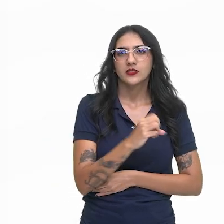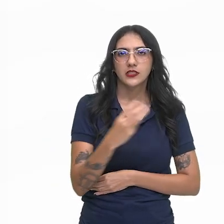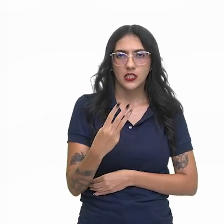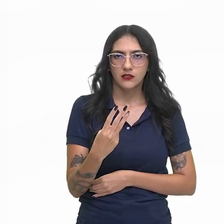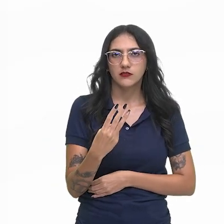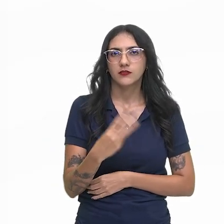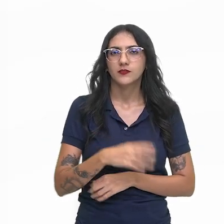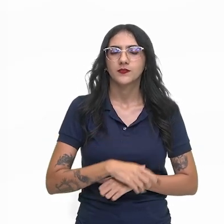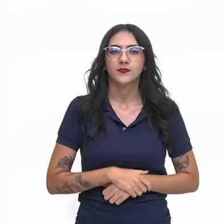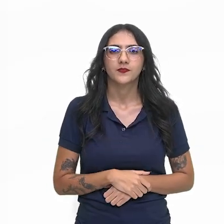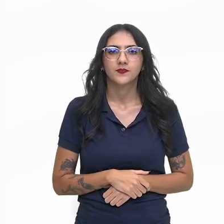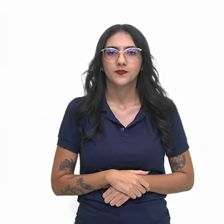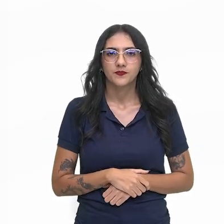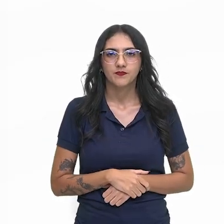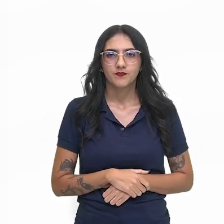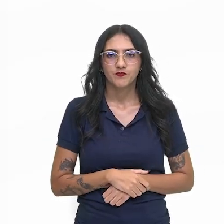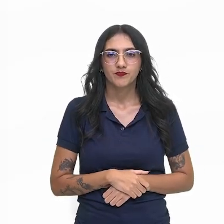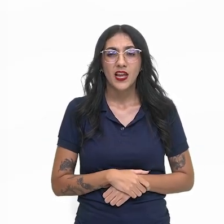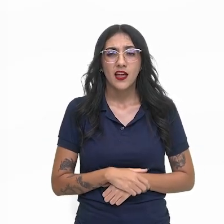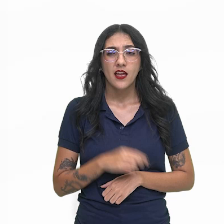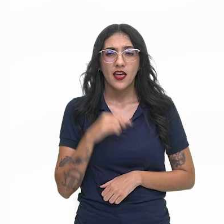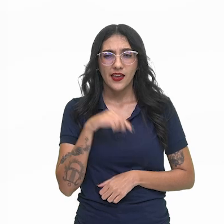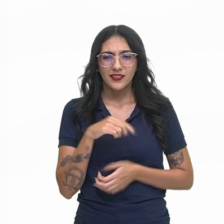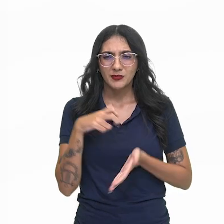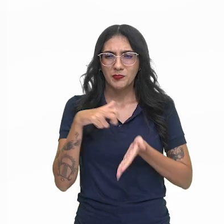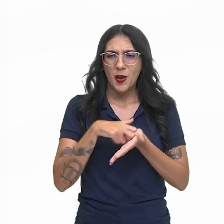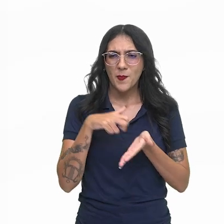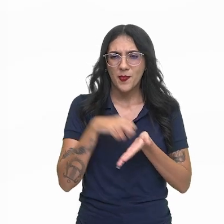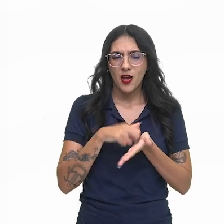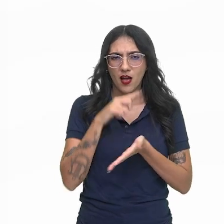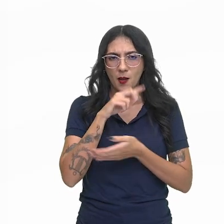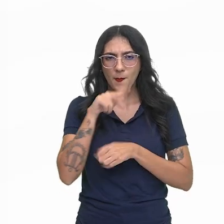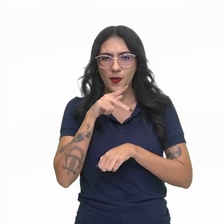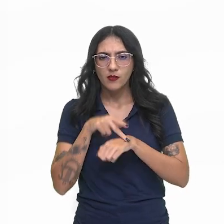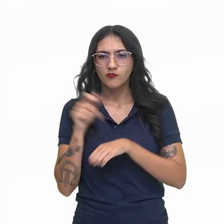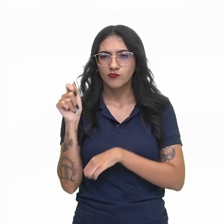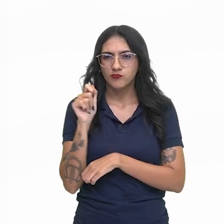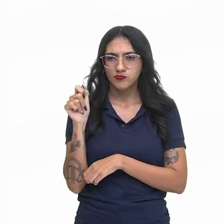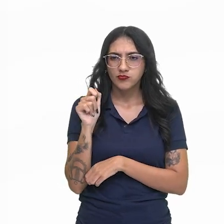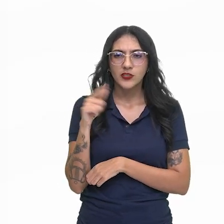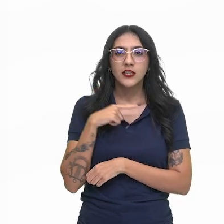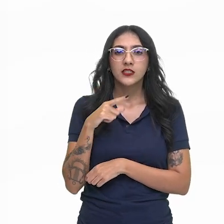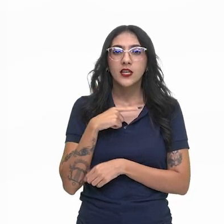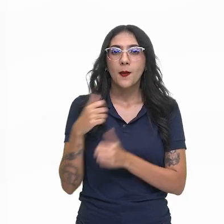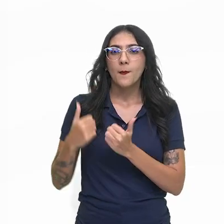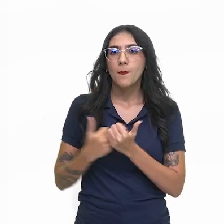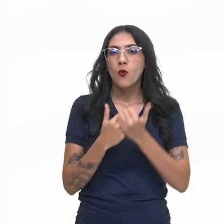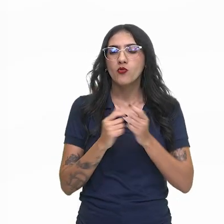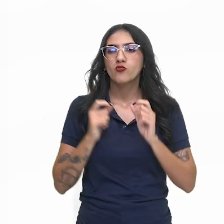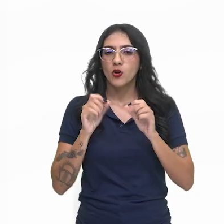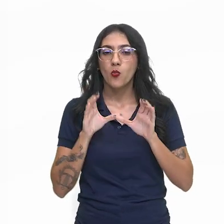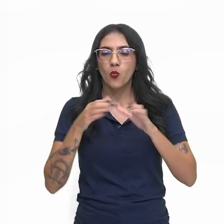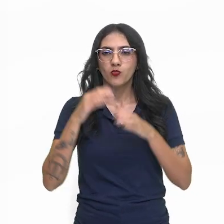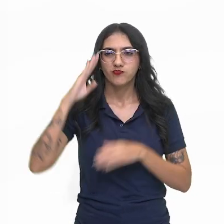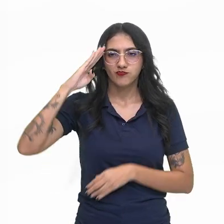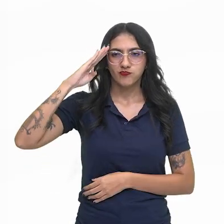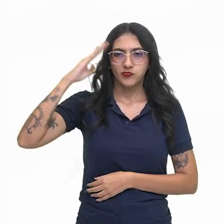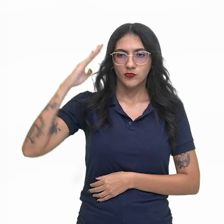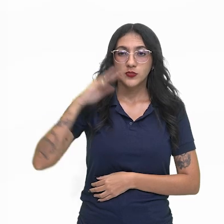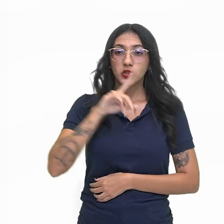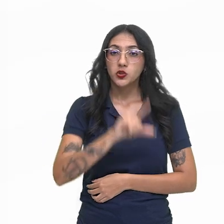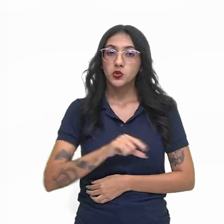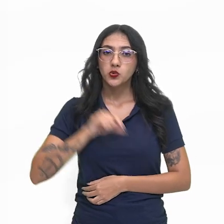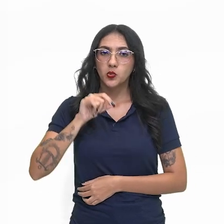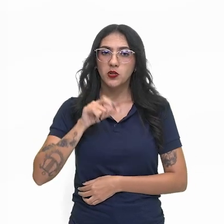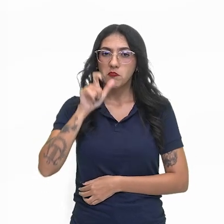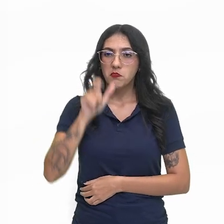1983. A ditadura argentina era administrada por uma junta militar que escolheu Jorge